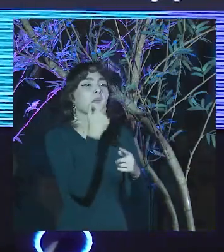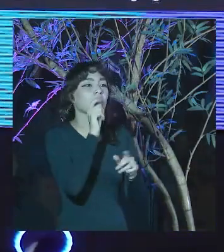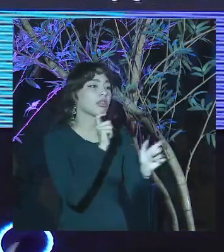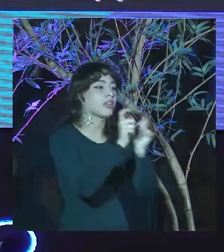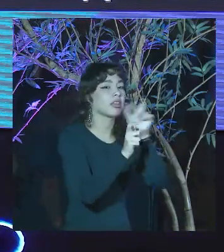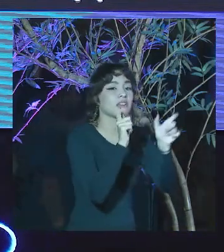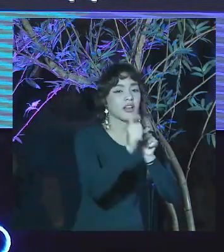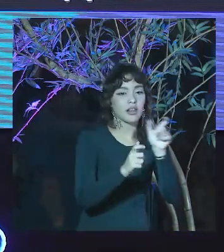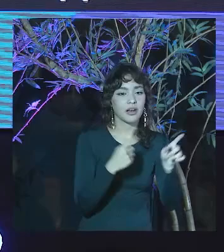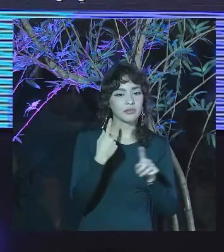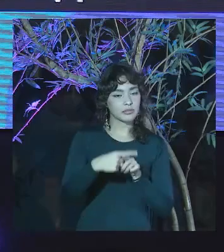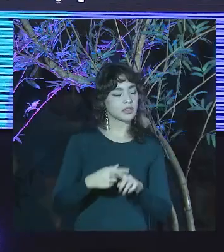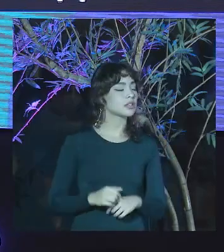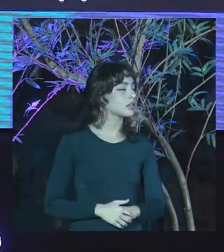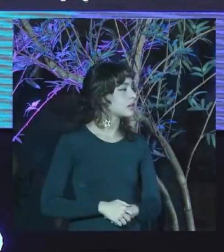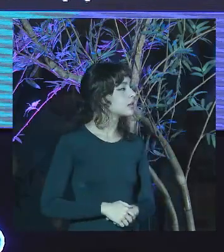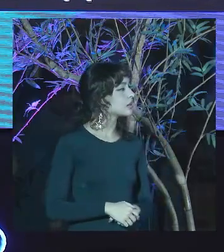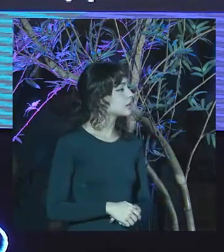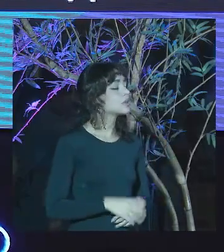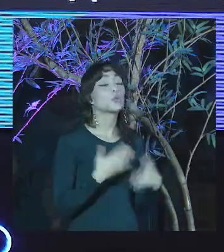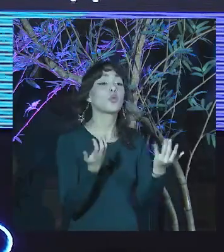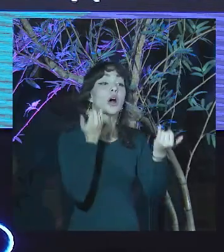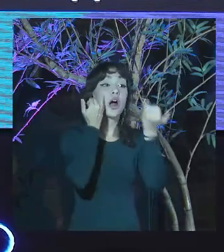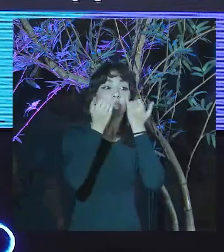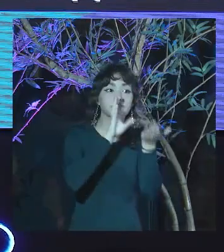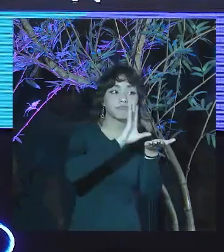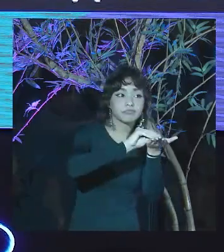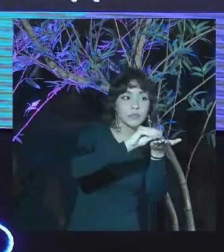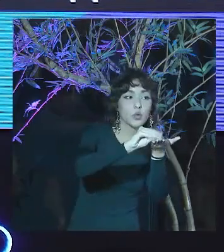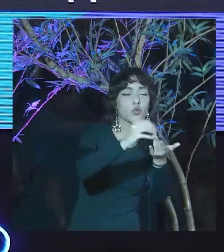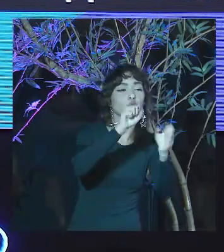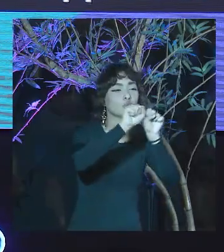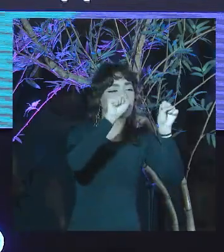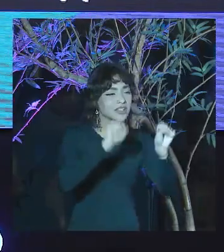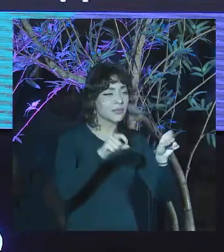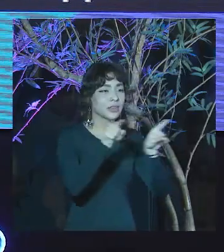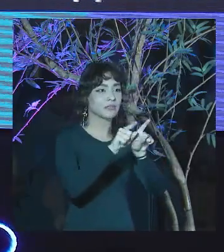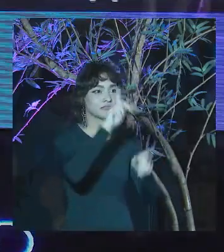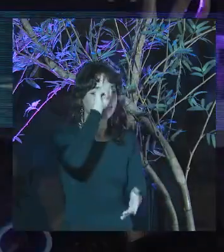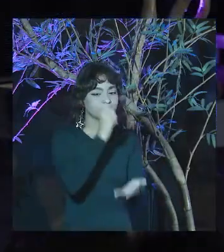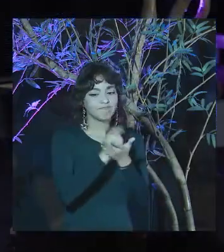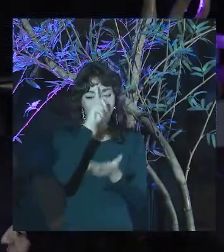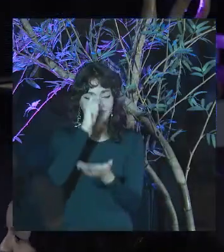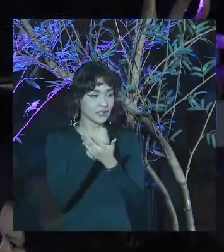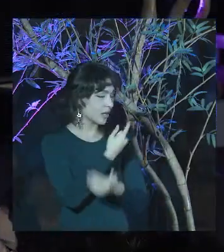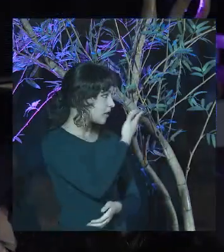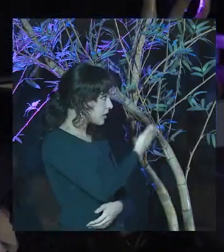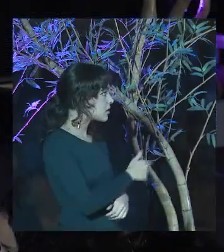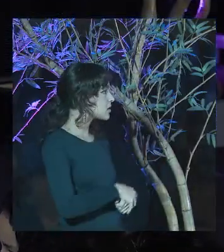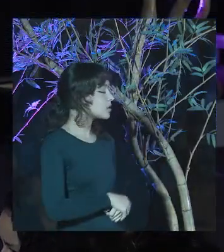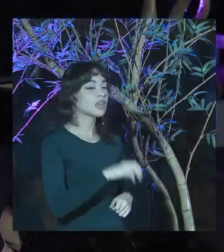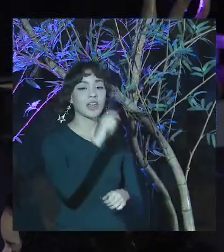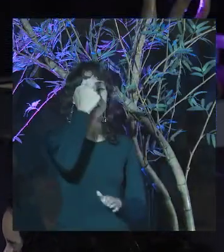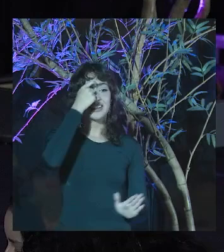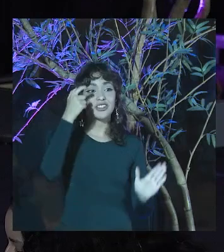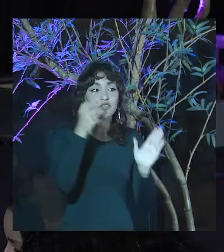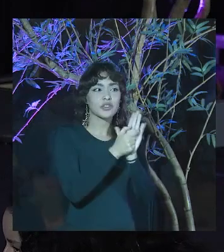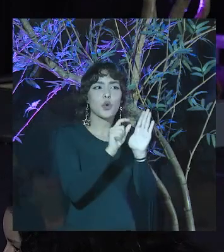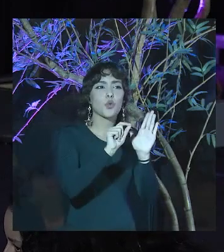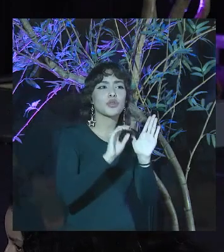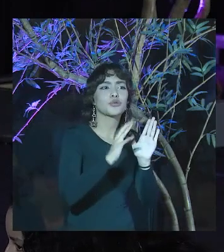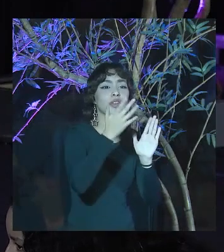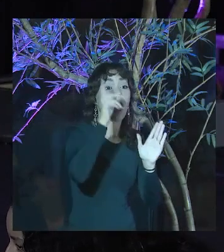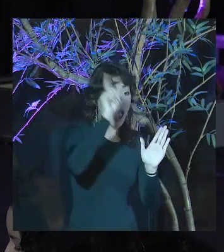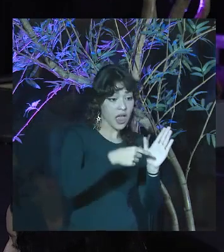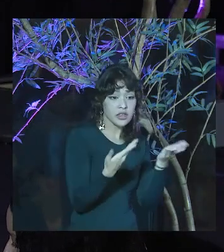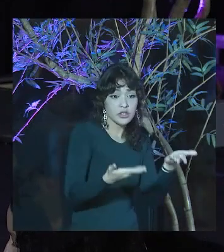né? Porém, o que os algoritmos e o que sistemas de decisão, dashboards, inteligência artificial fazem é exatamente